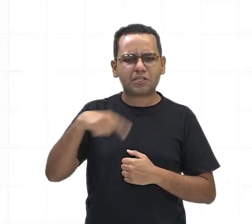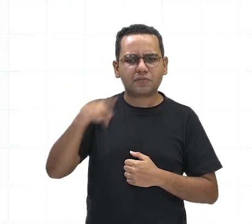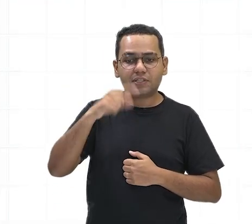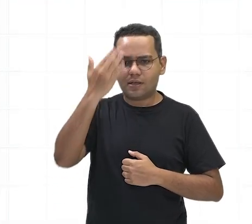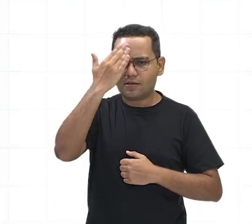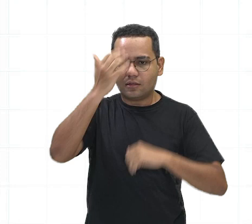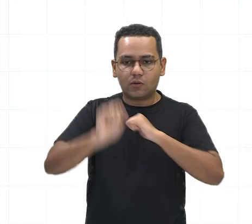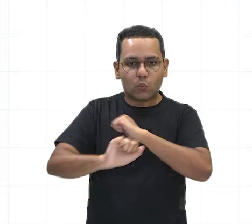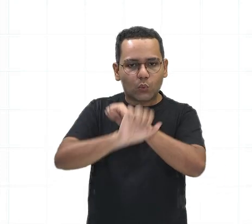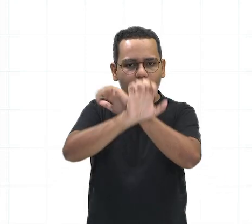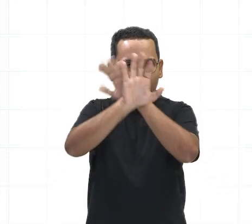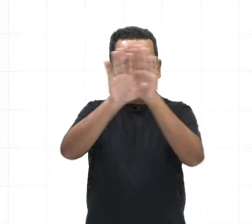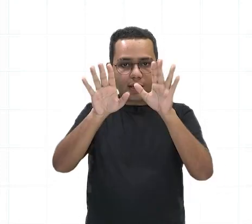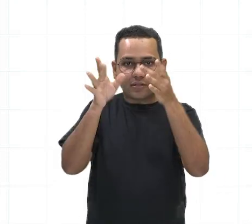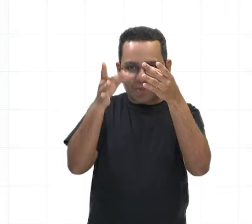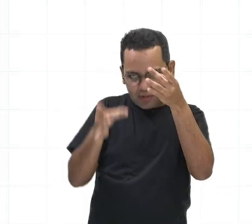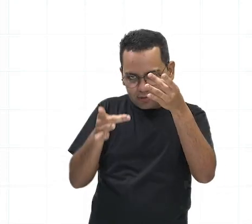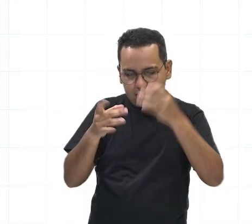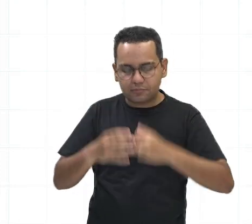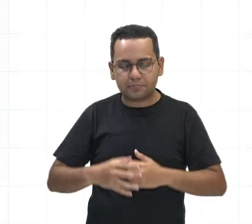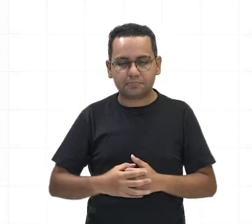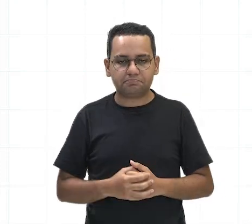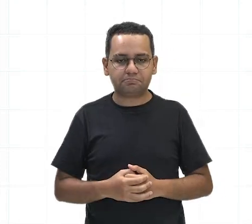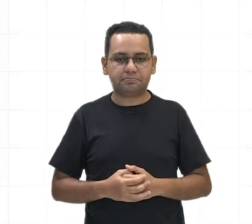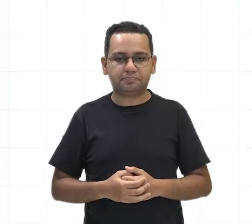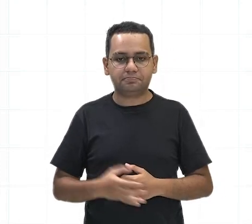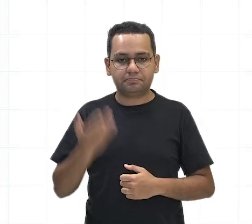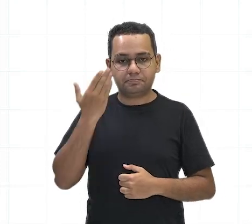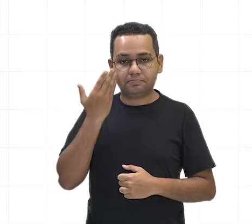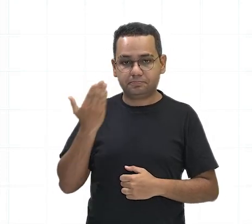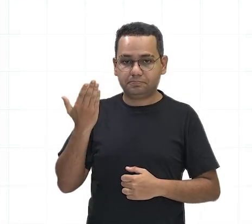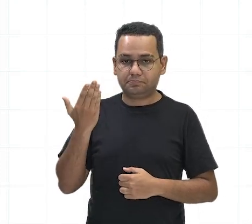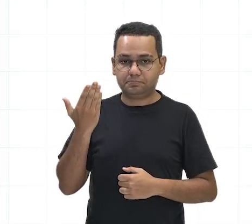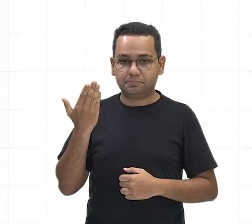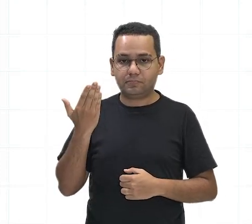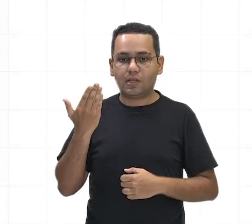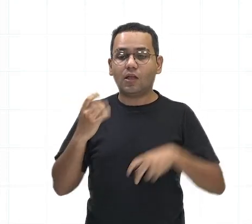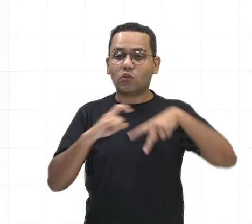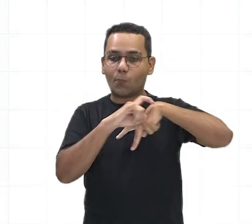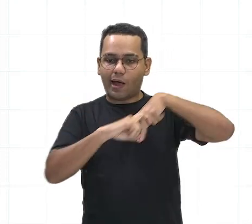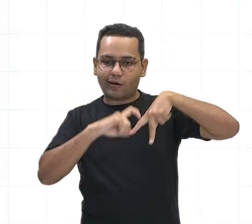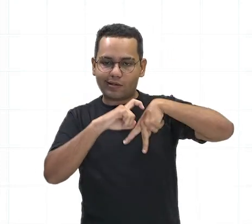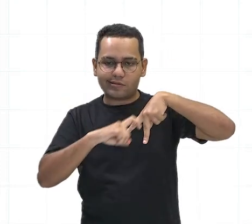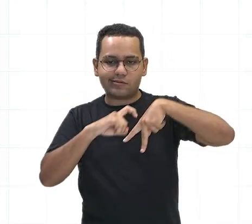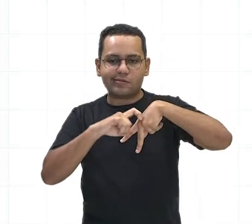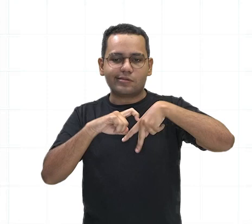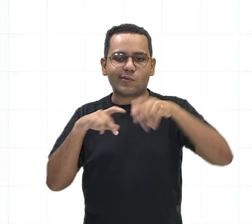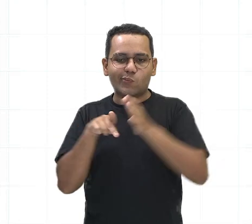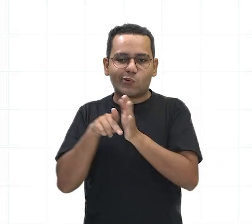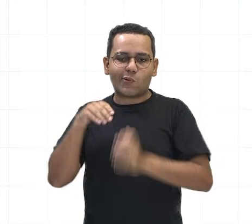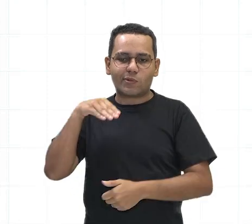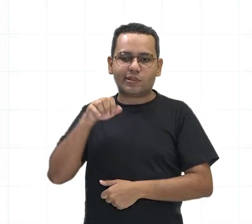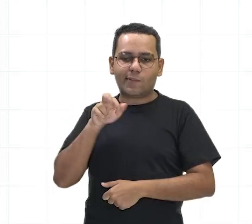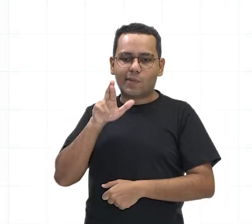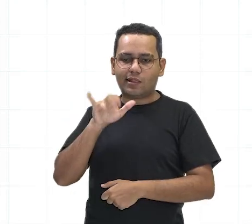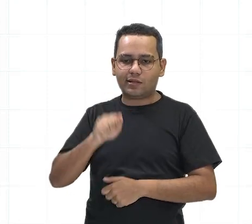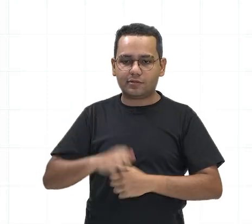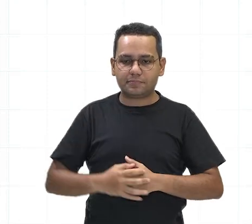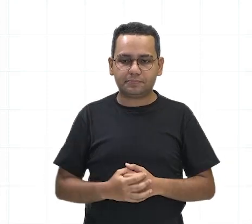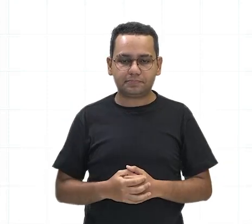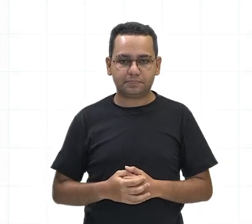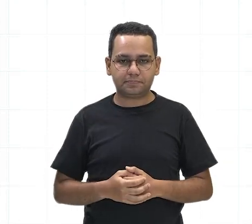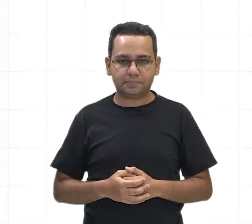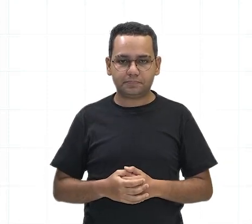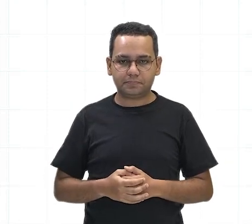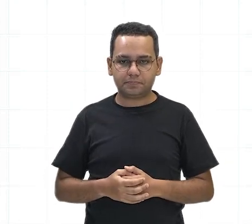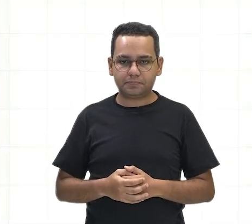a gente conseguir visualizar esse ciclo de vida. Então, a gente tem aí o ciclo de vida do parasita da malária. Então, você está observando aí nessa